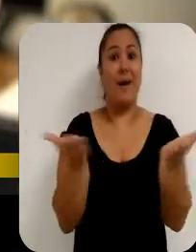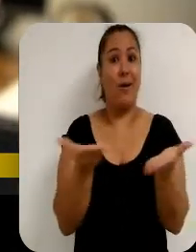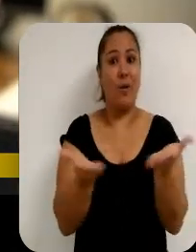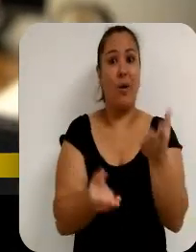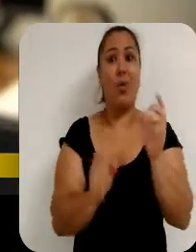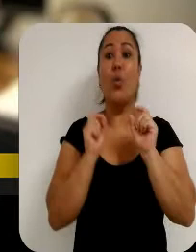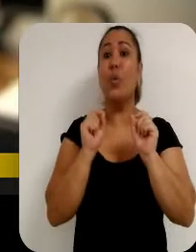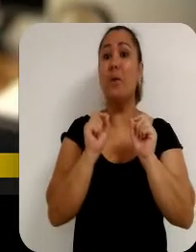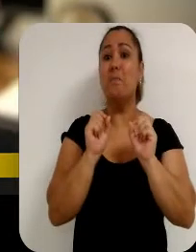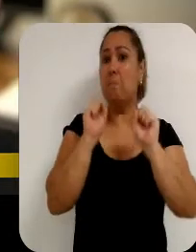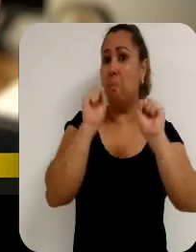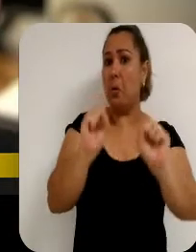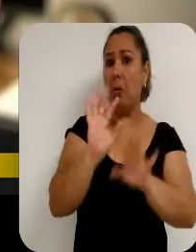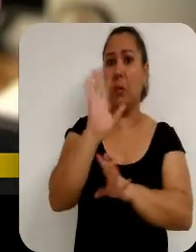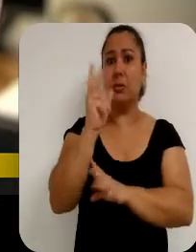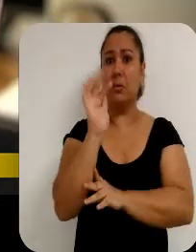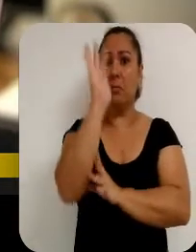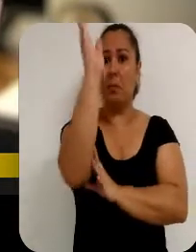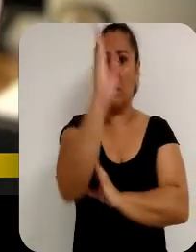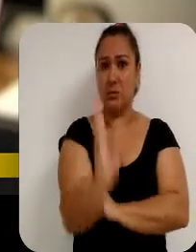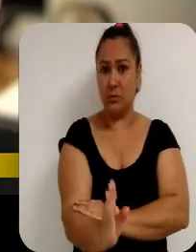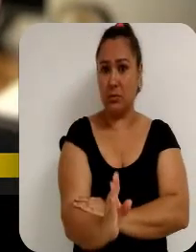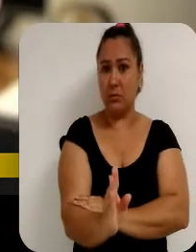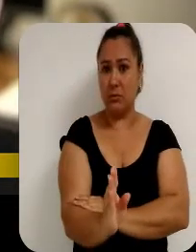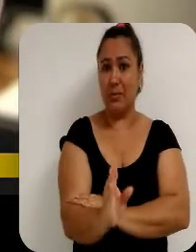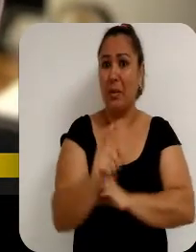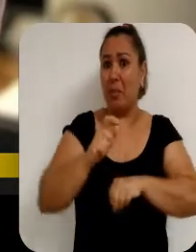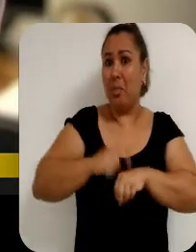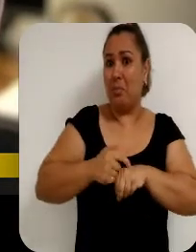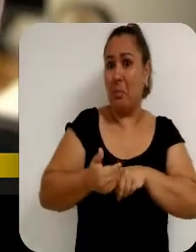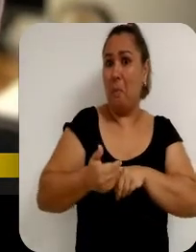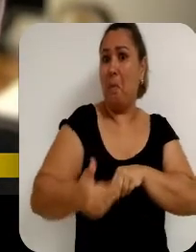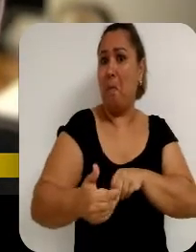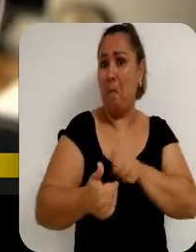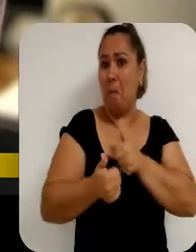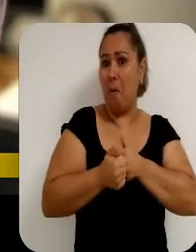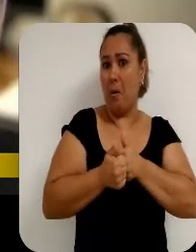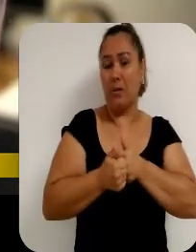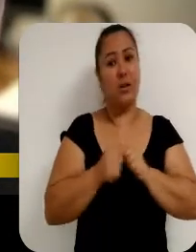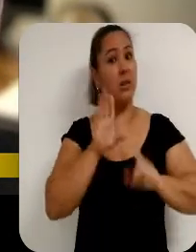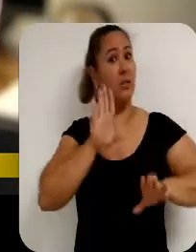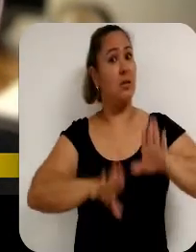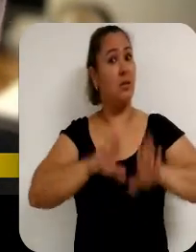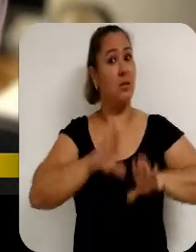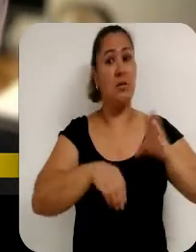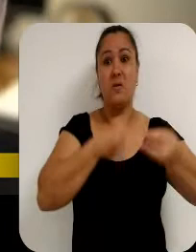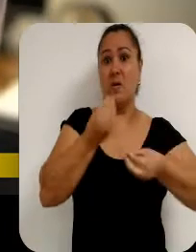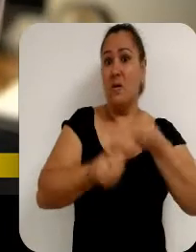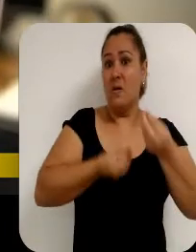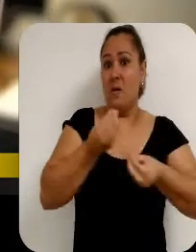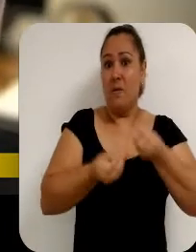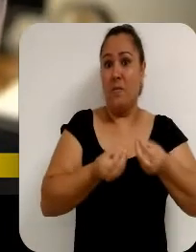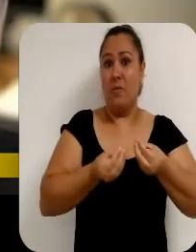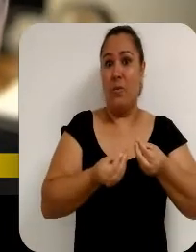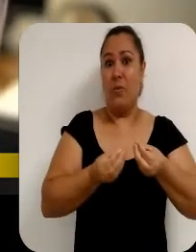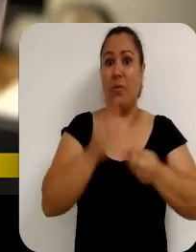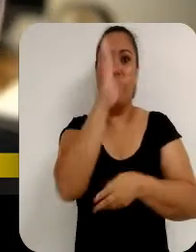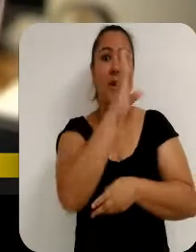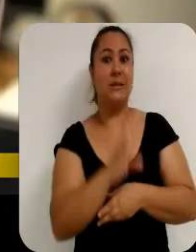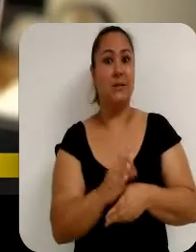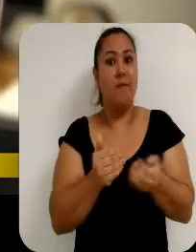Brasil num período próximo, dependendo do tipo de ação que o Brasil tiver para a contenção do vírus, agora que ele está